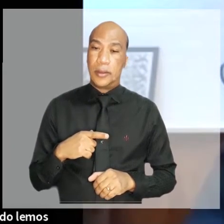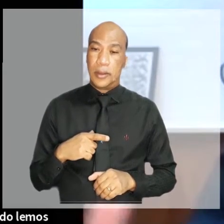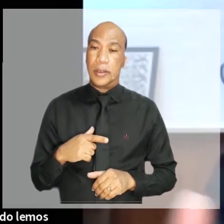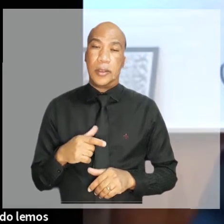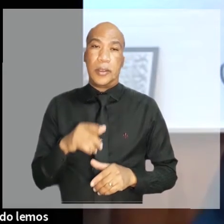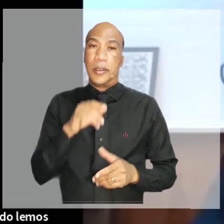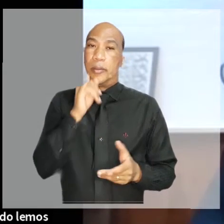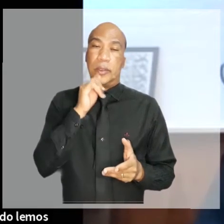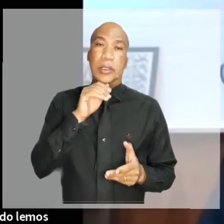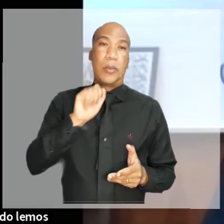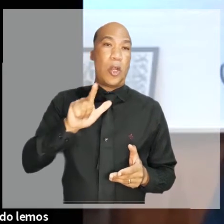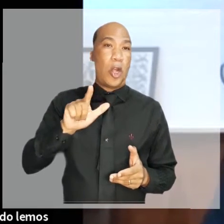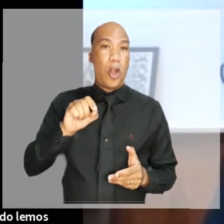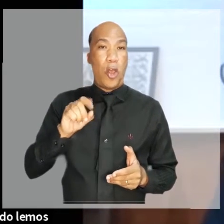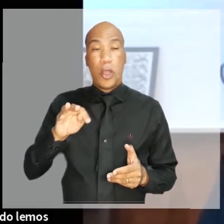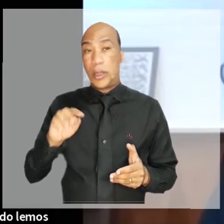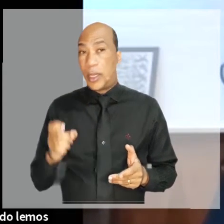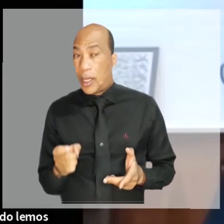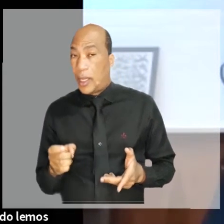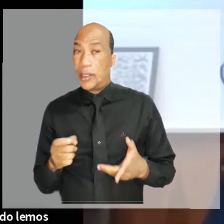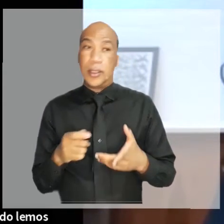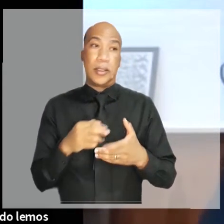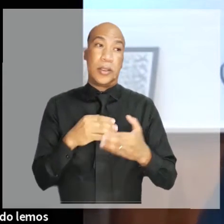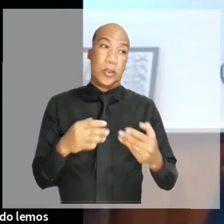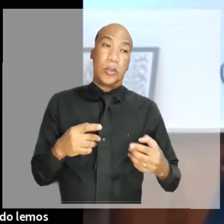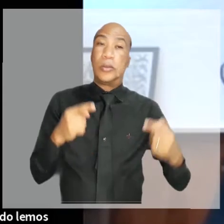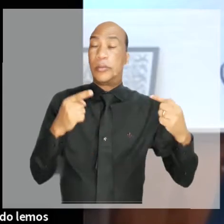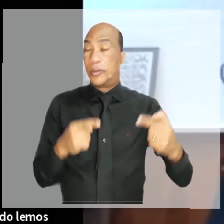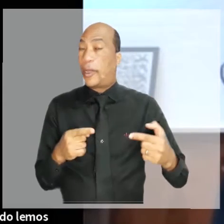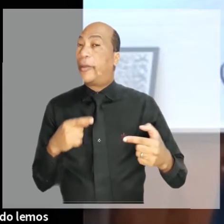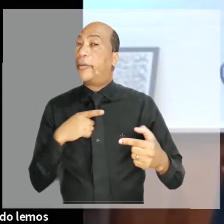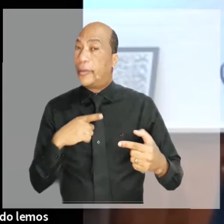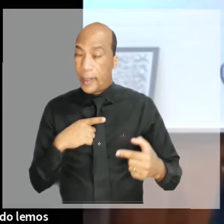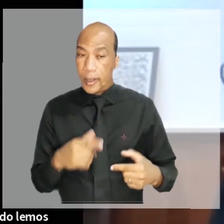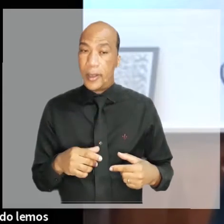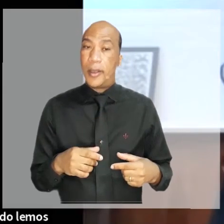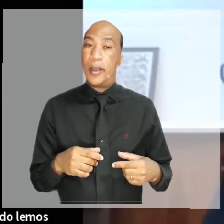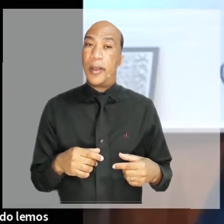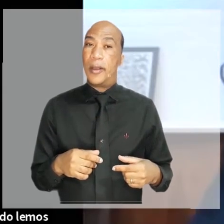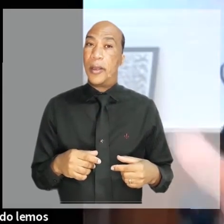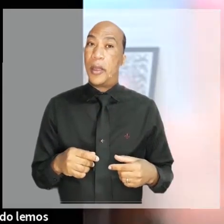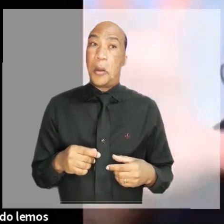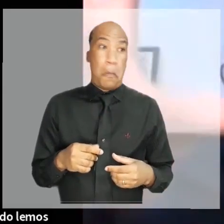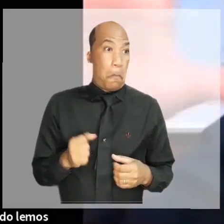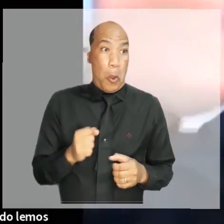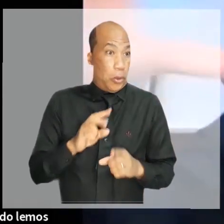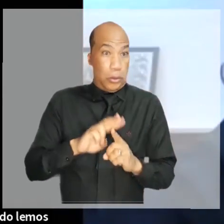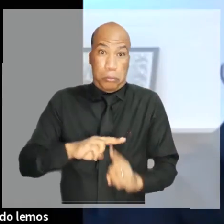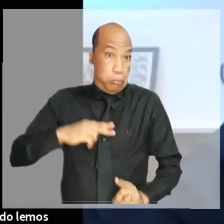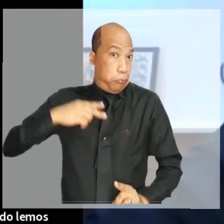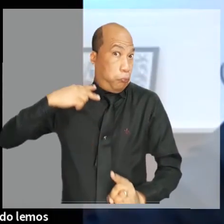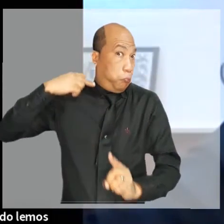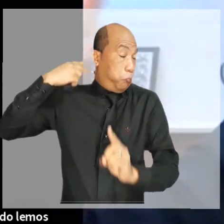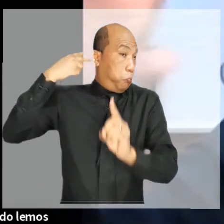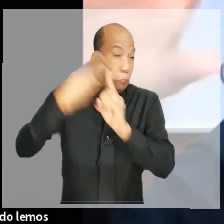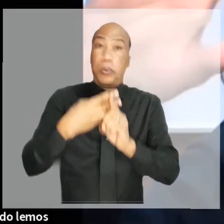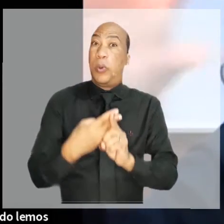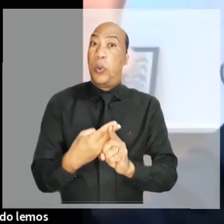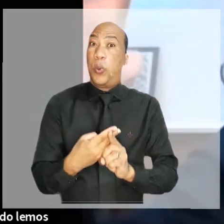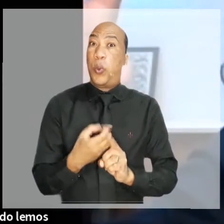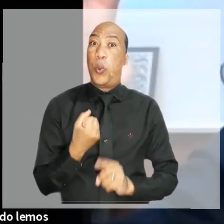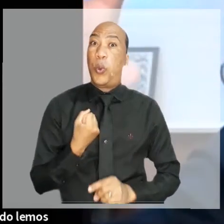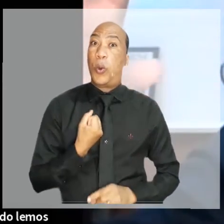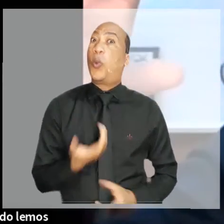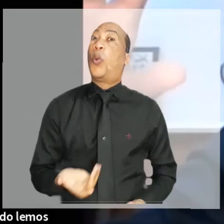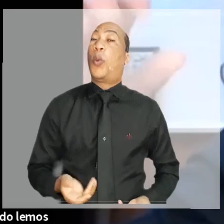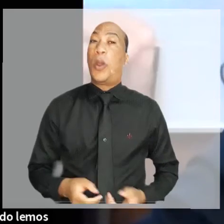dar um salto extraordinário. Por quê? Porque quando você usa AI, você consegue mapear de uma forma